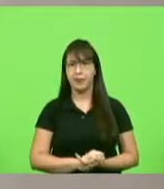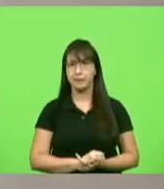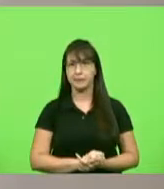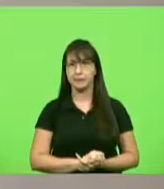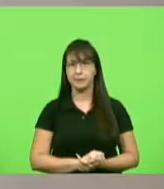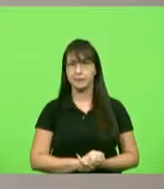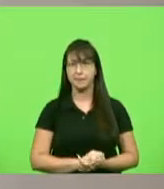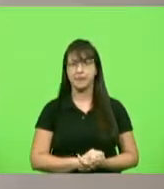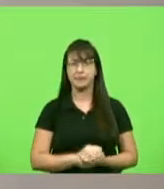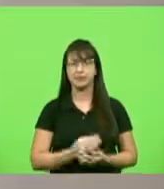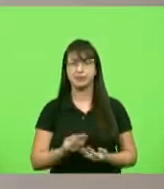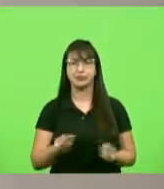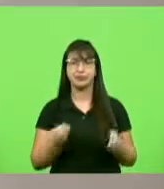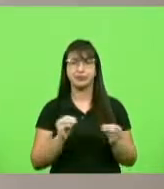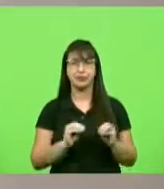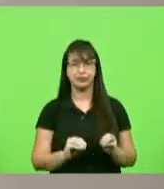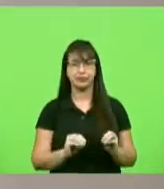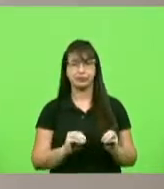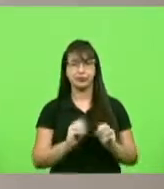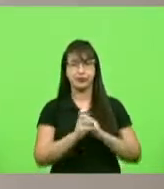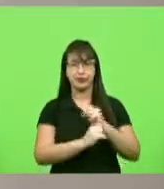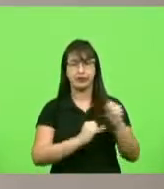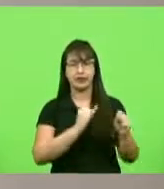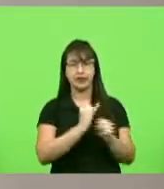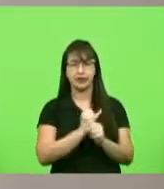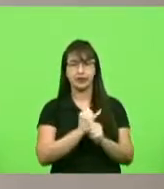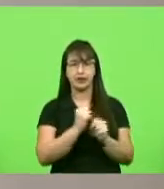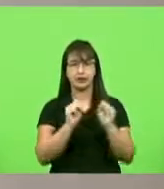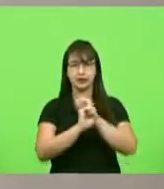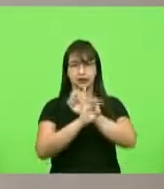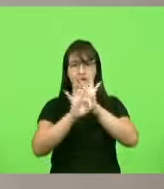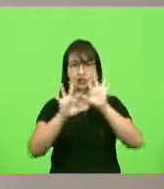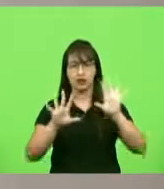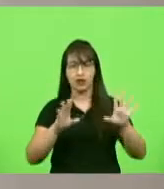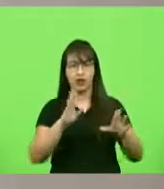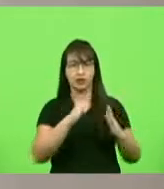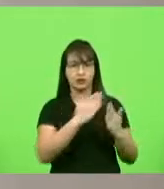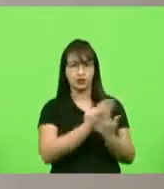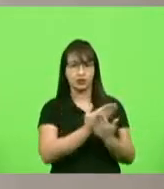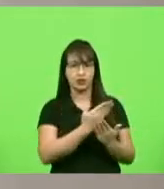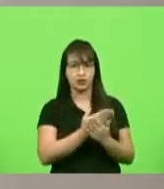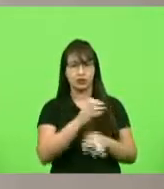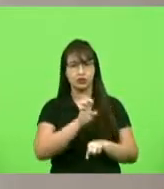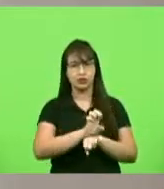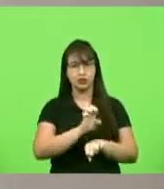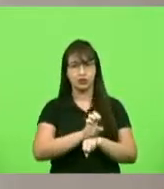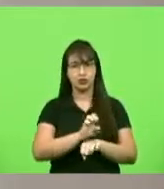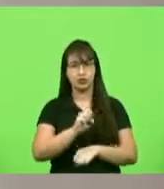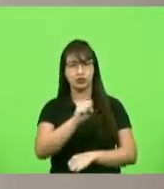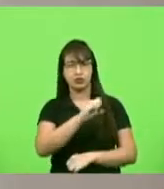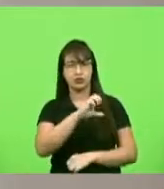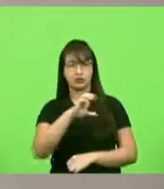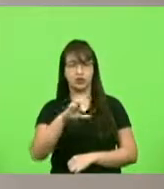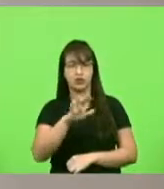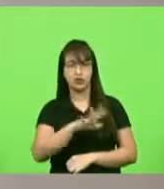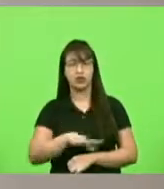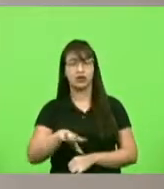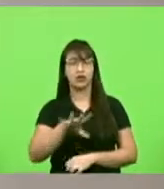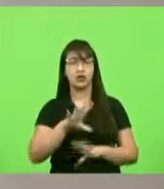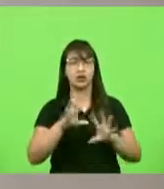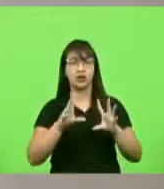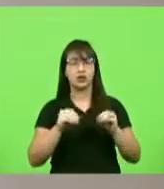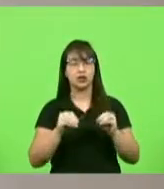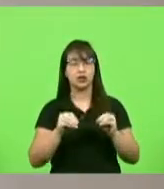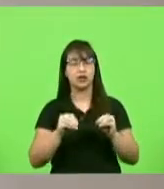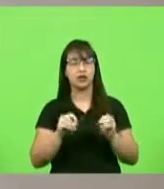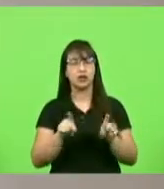Institui o portal de transparência das escolas públicas pelo Estado e pelos municípios de Santa Catarina e estabelece outras providências.